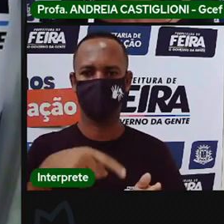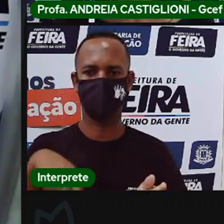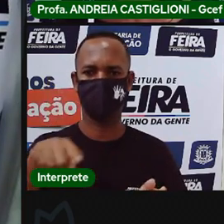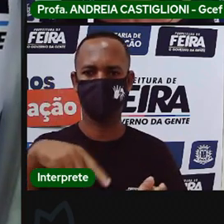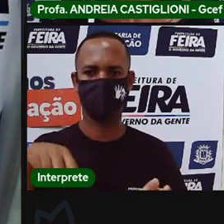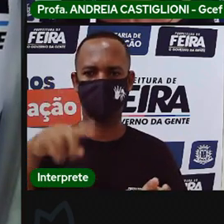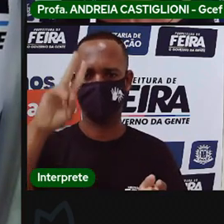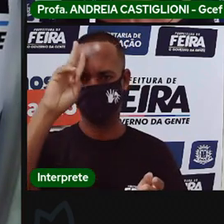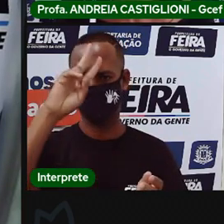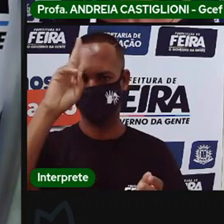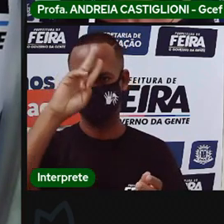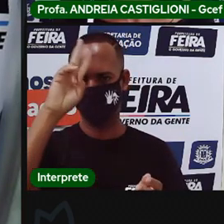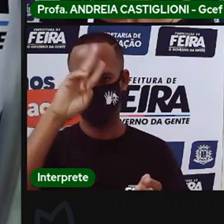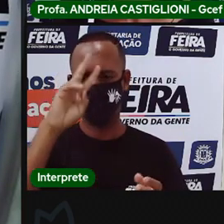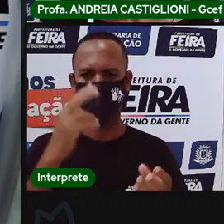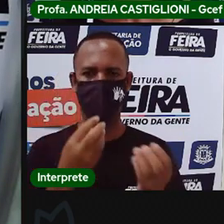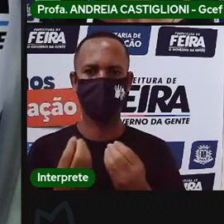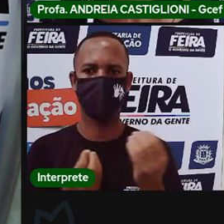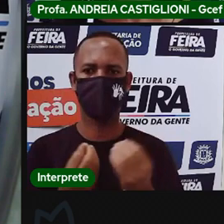relembrar,